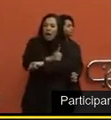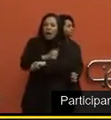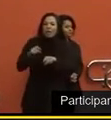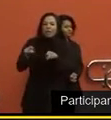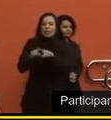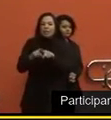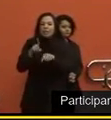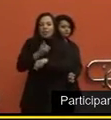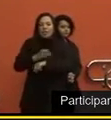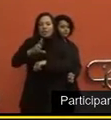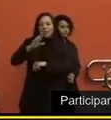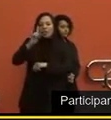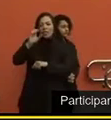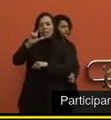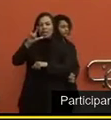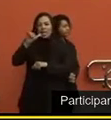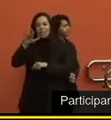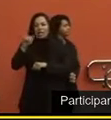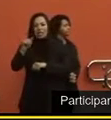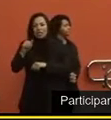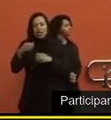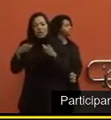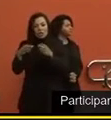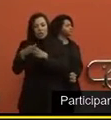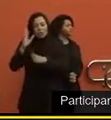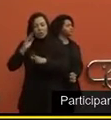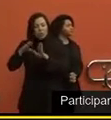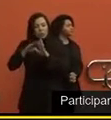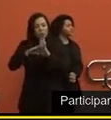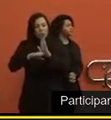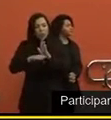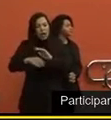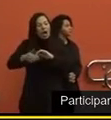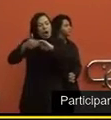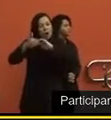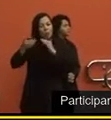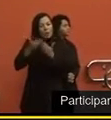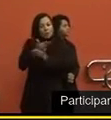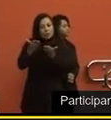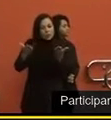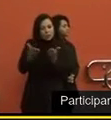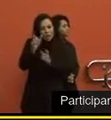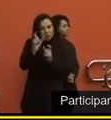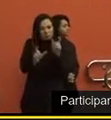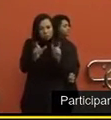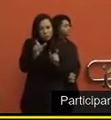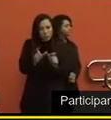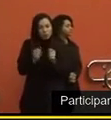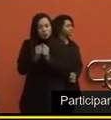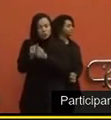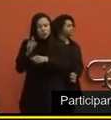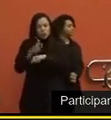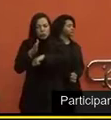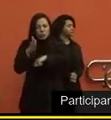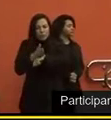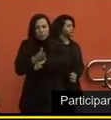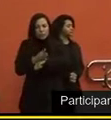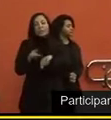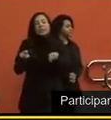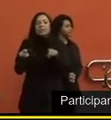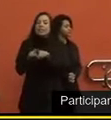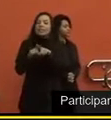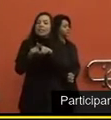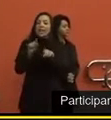doutora Telexê, como os integrantes da comissão já foram citados, também queria cumprimentar todos eles que participaram. Queria